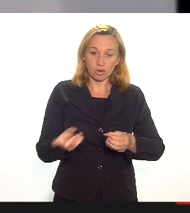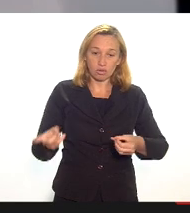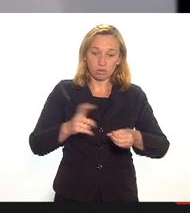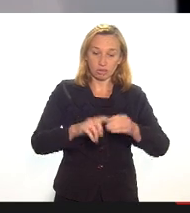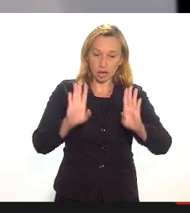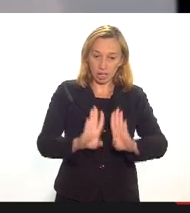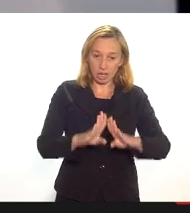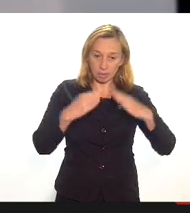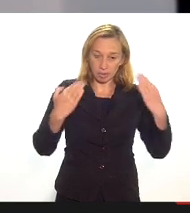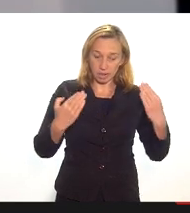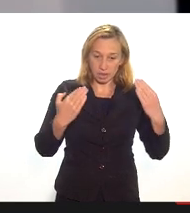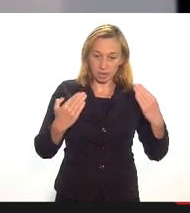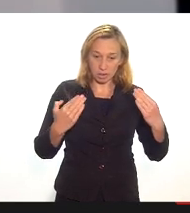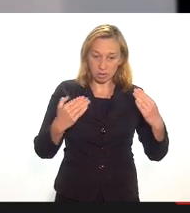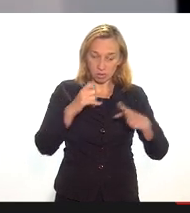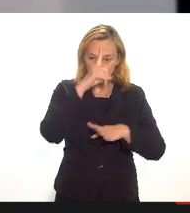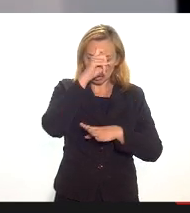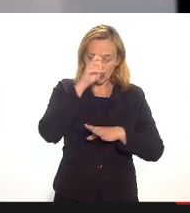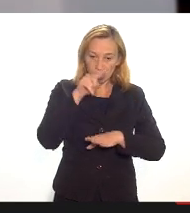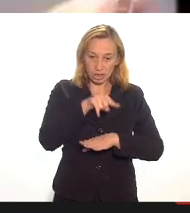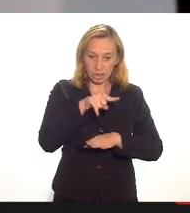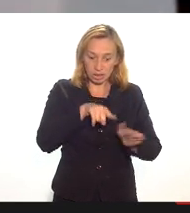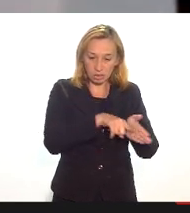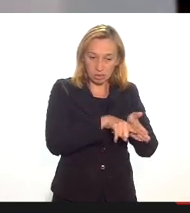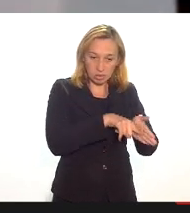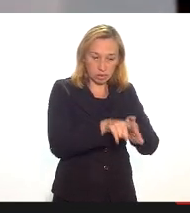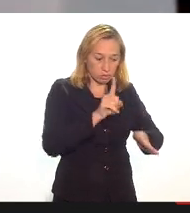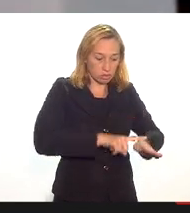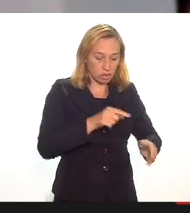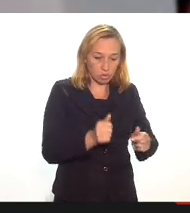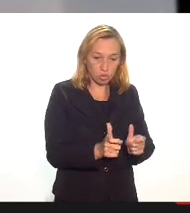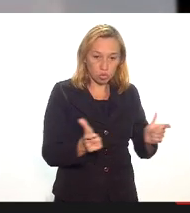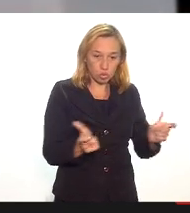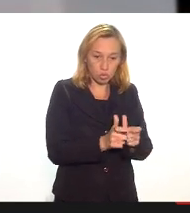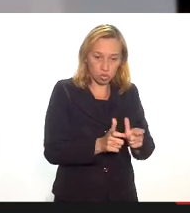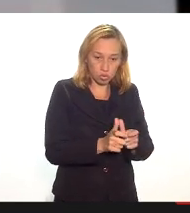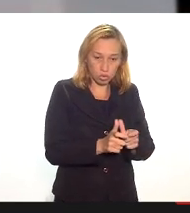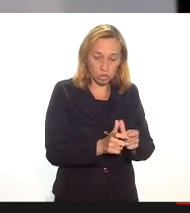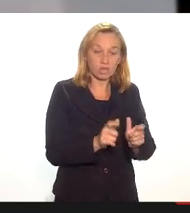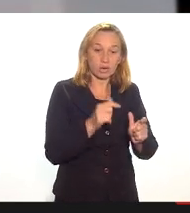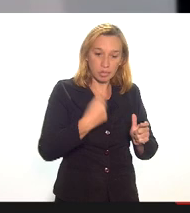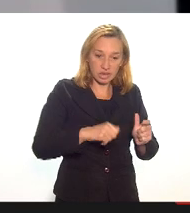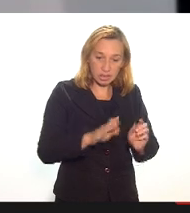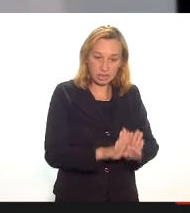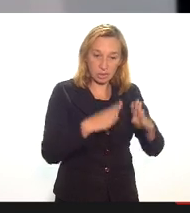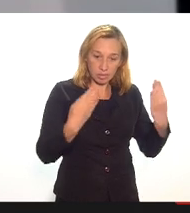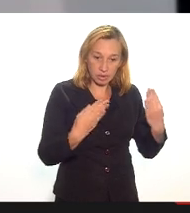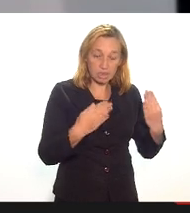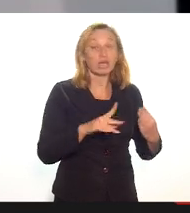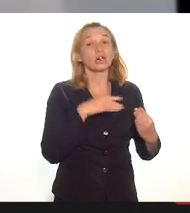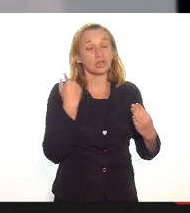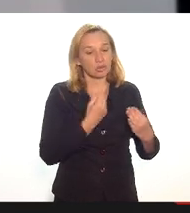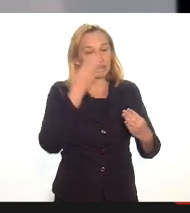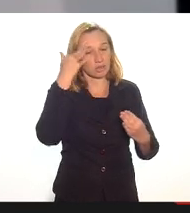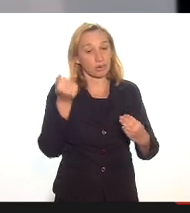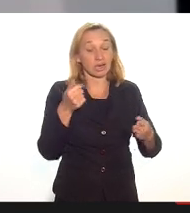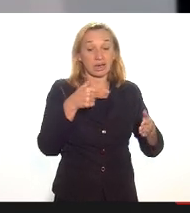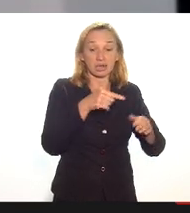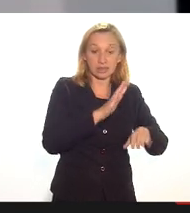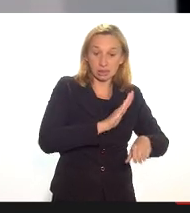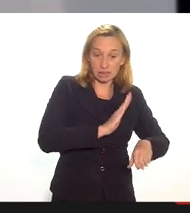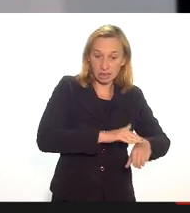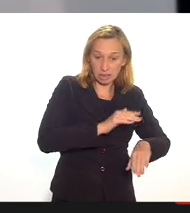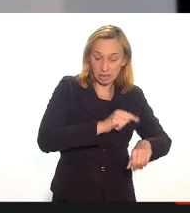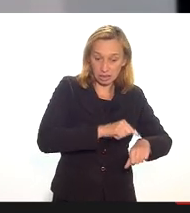inteiro, porque aqui nós faremos uma perícia de tempo curto e esse hospital vai reabrir. E nós sabemos que, até agora, o Hospital de